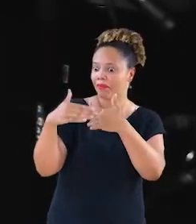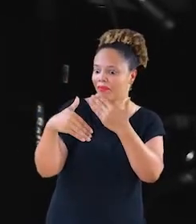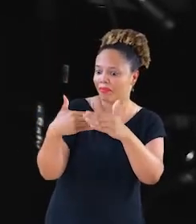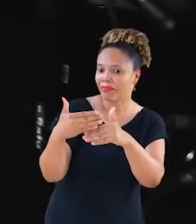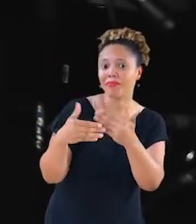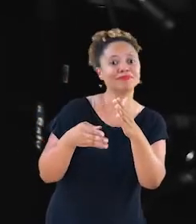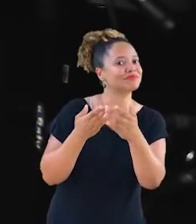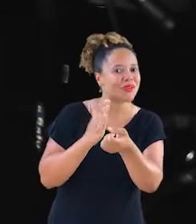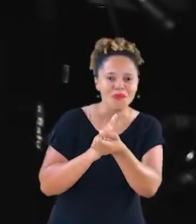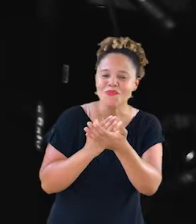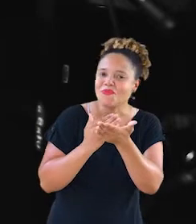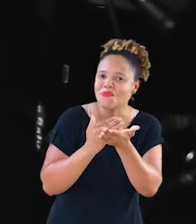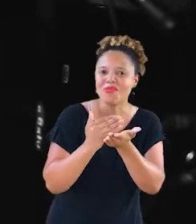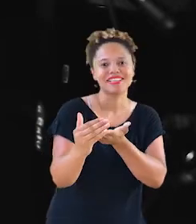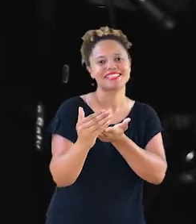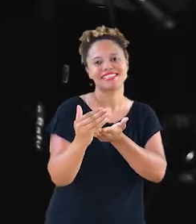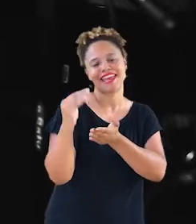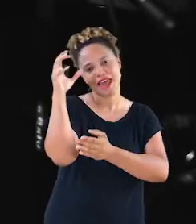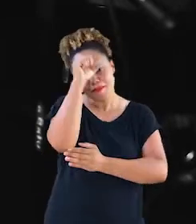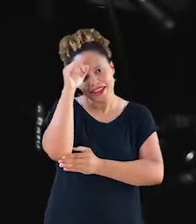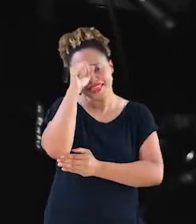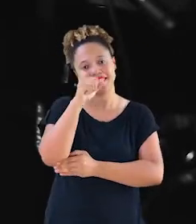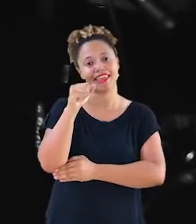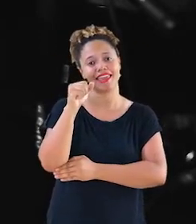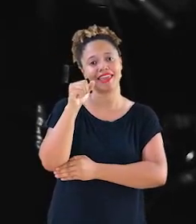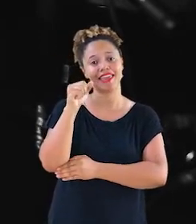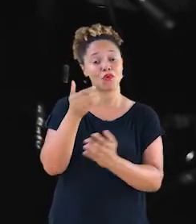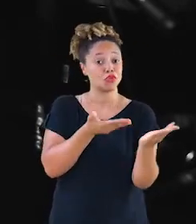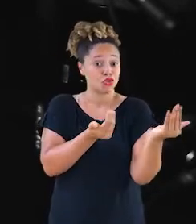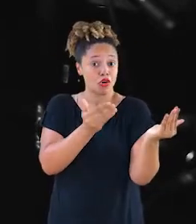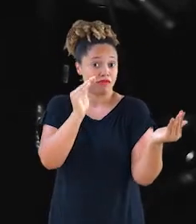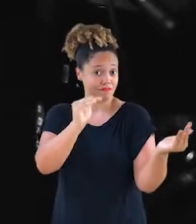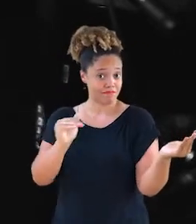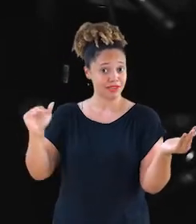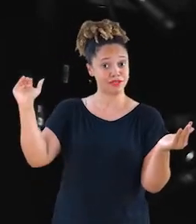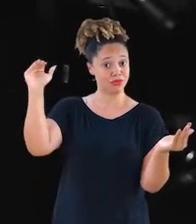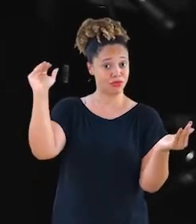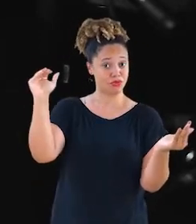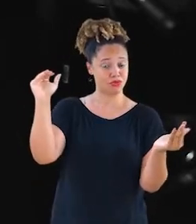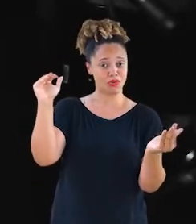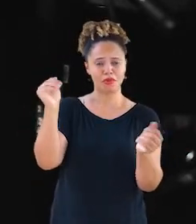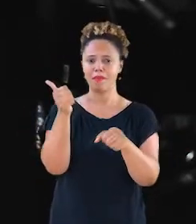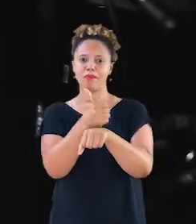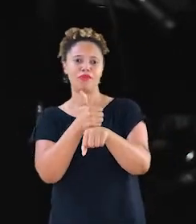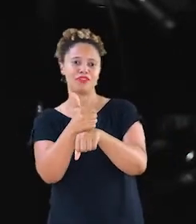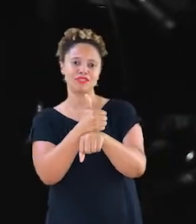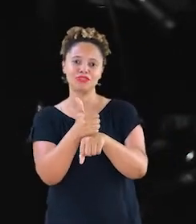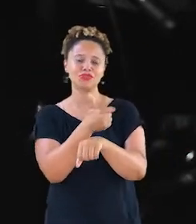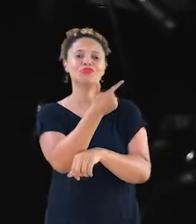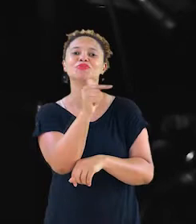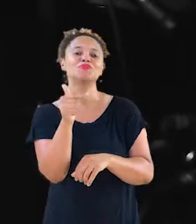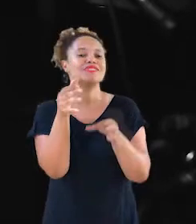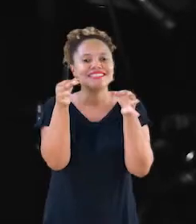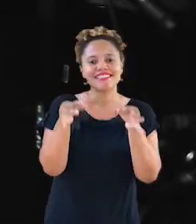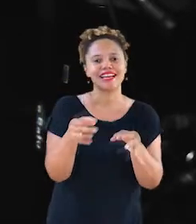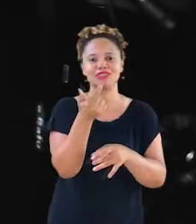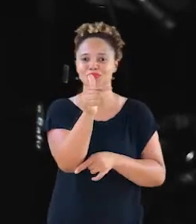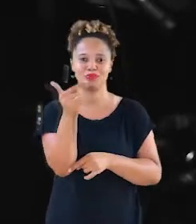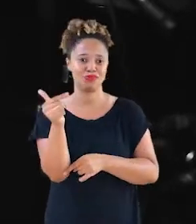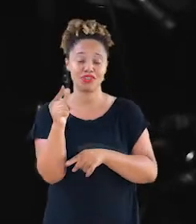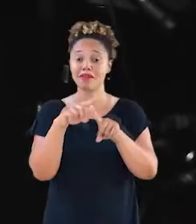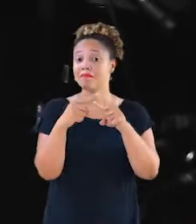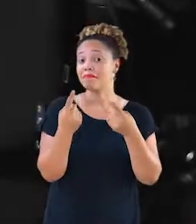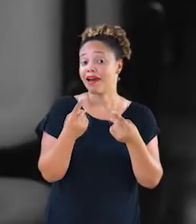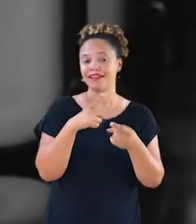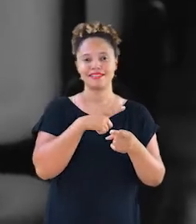ali a gente aprendia com os mais velhos, que já tocavam, que não tinha professor específico para cada instrumento, pelo menos na flauta, clarinete, acho que não